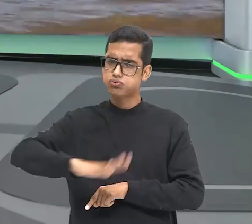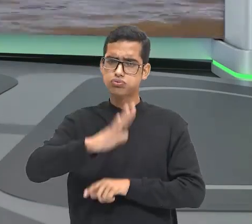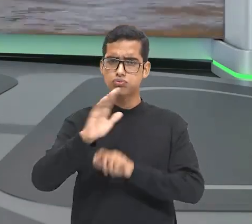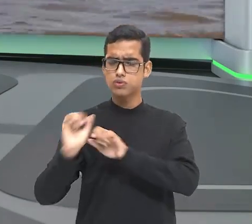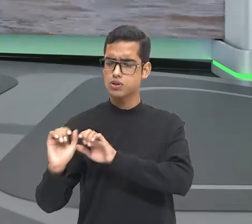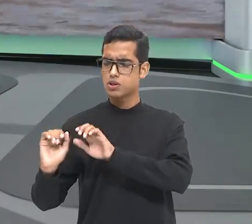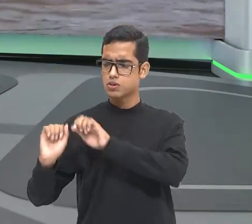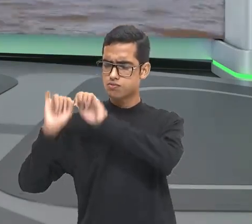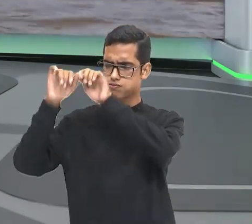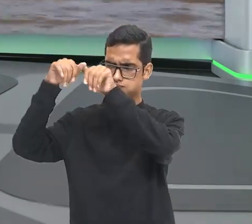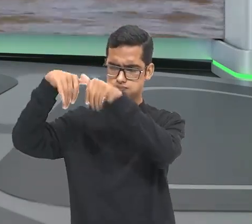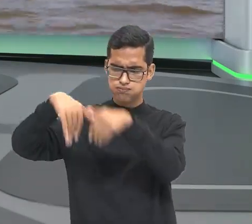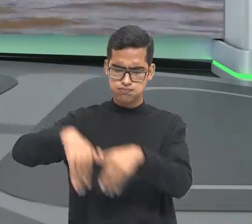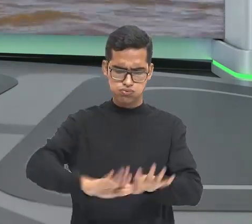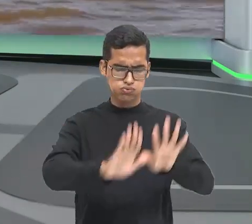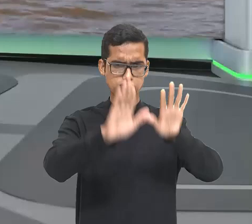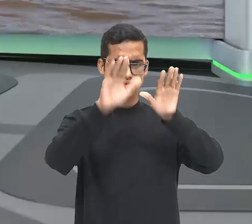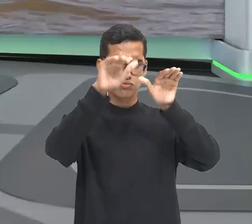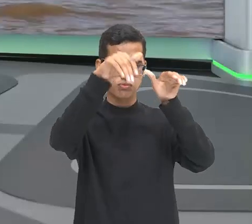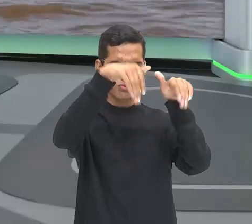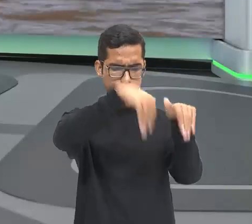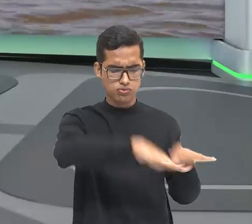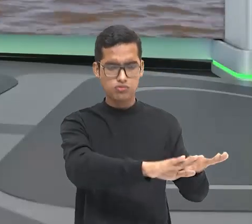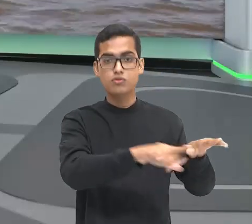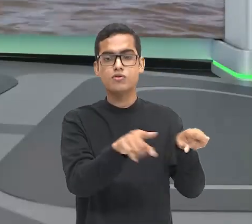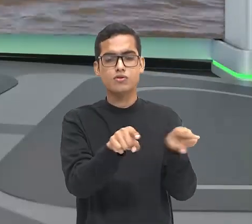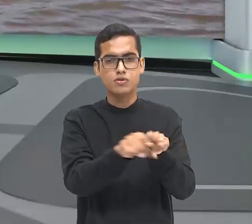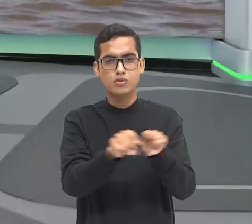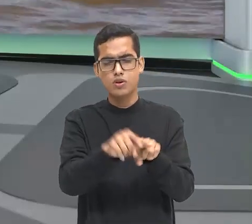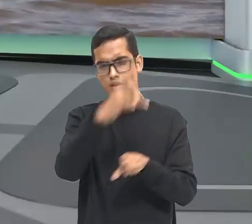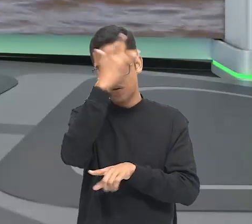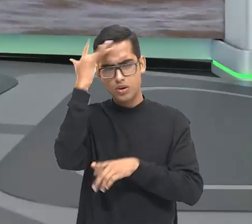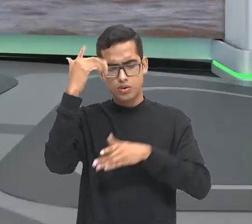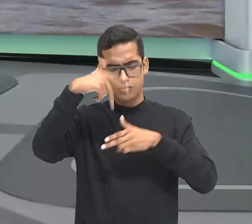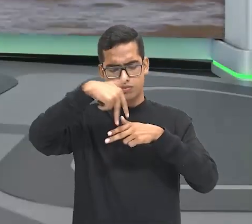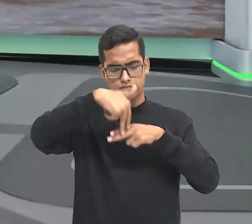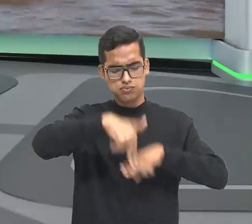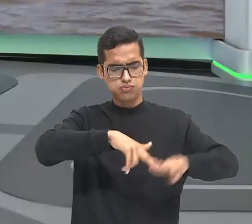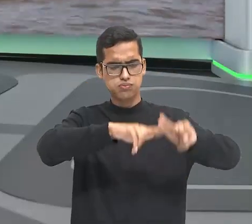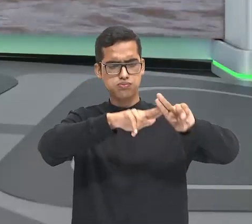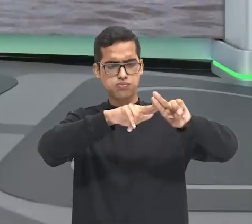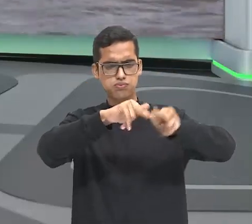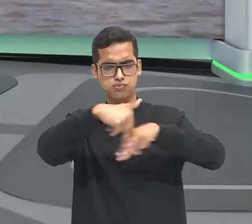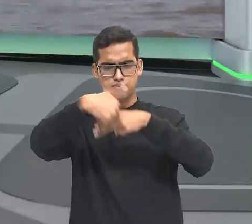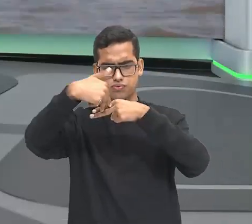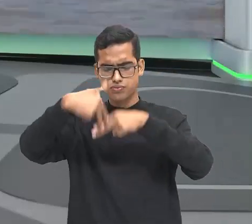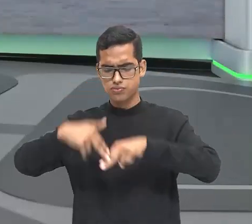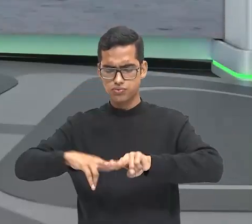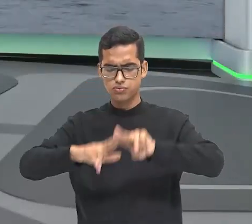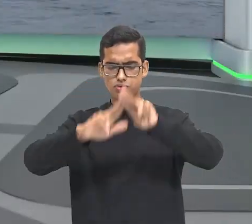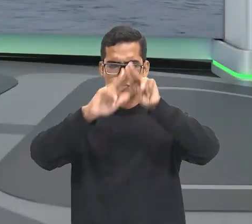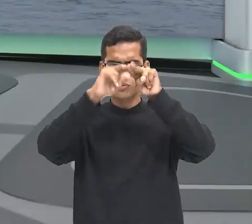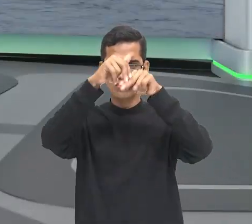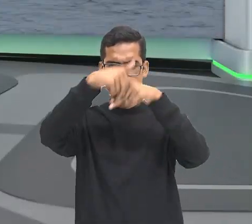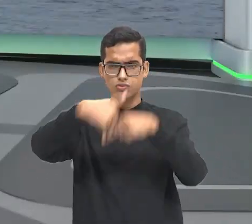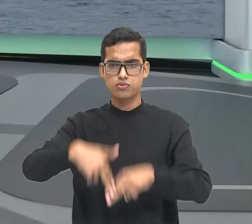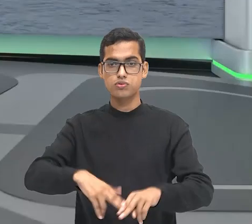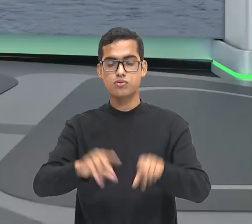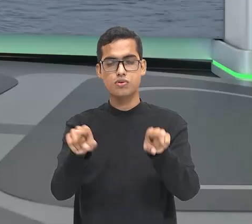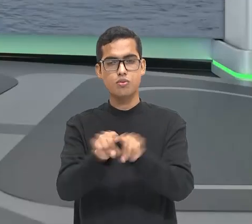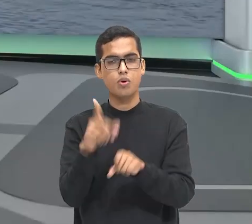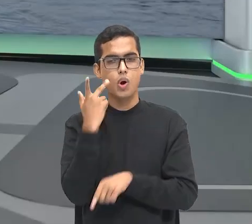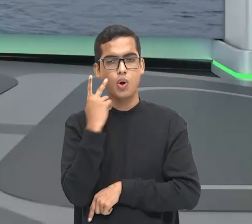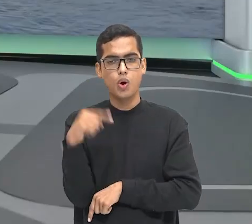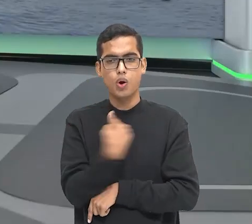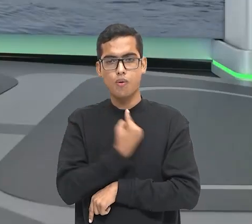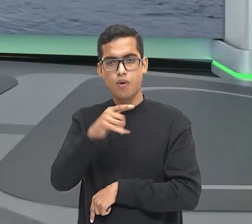lá os surfistas, né, surfando ali na crista da onda. Mas a gente também tem um outro exemplo que é bem comum aqui da nossa região, que é o banzeiro, né?